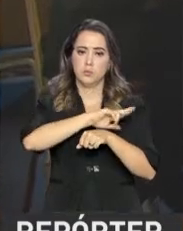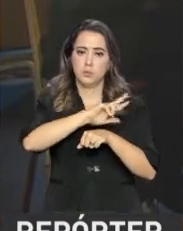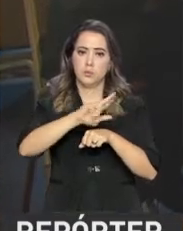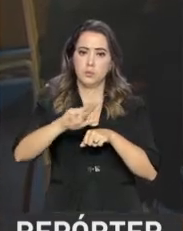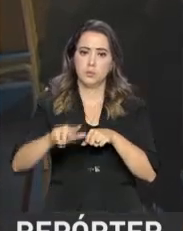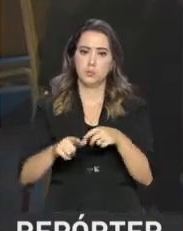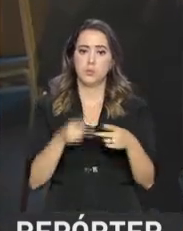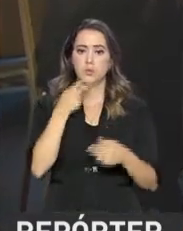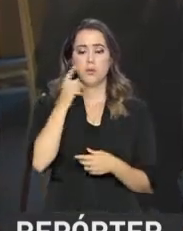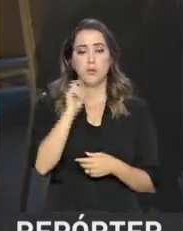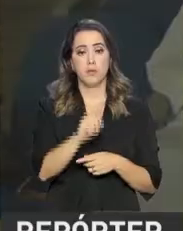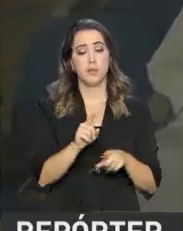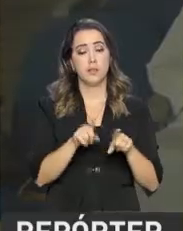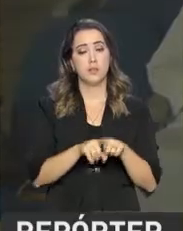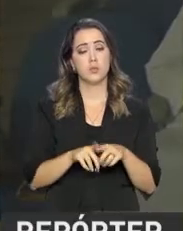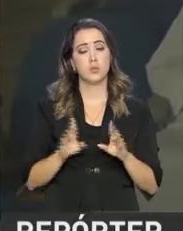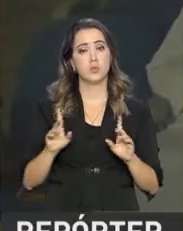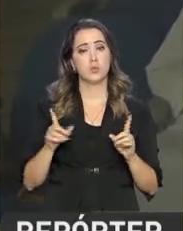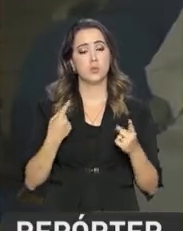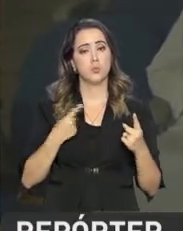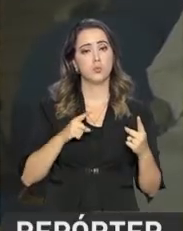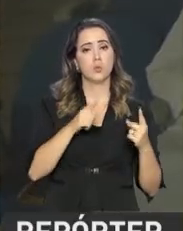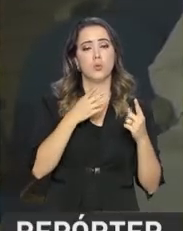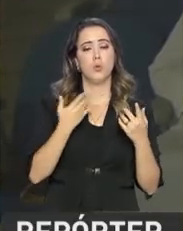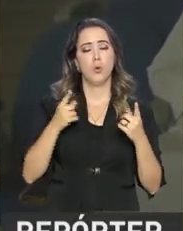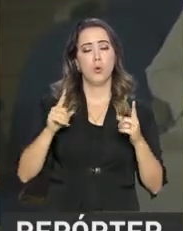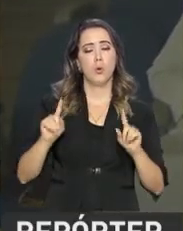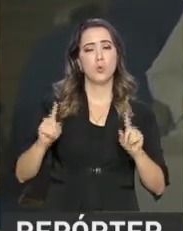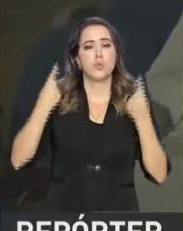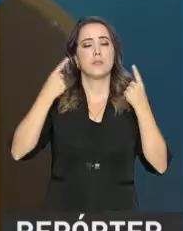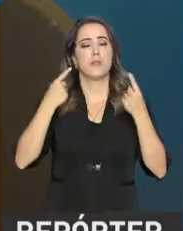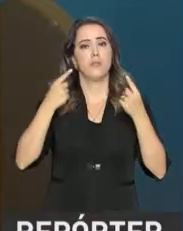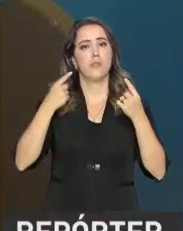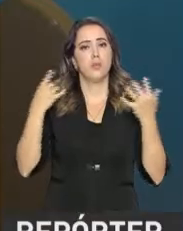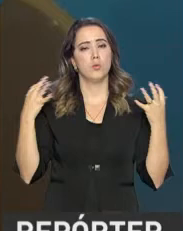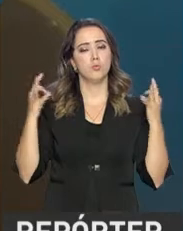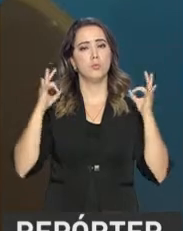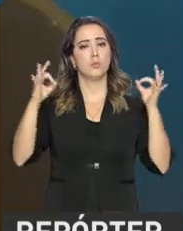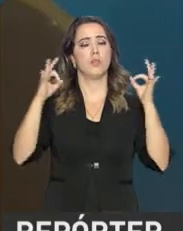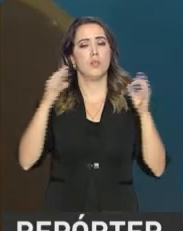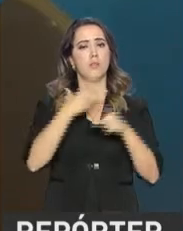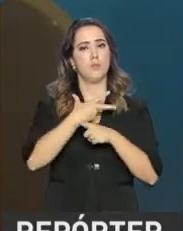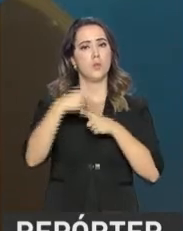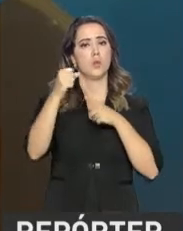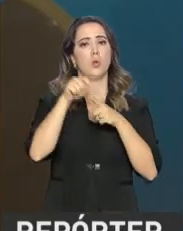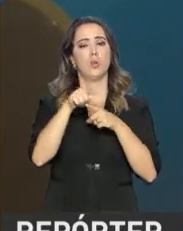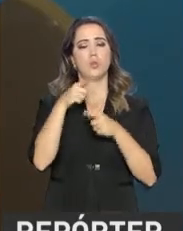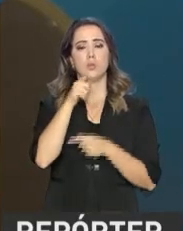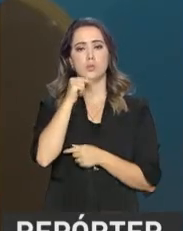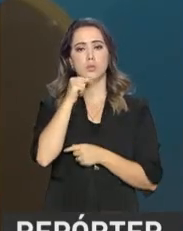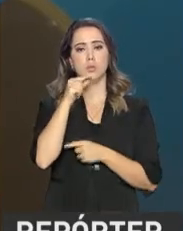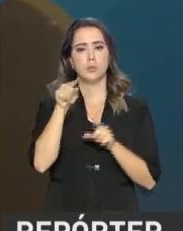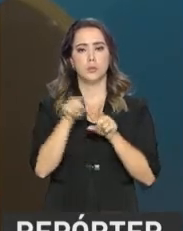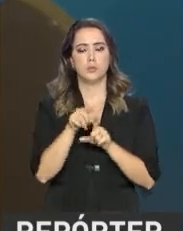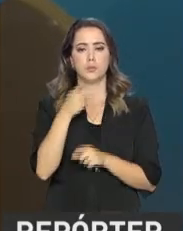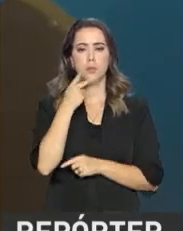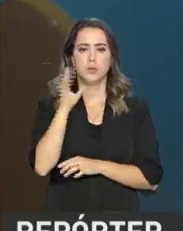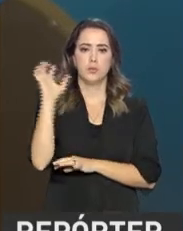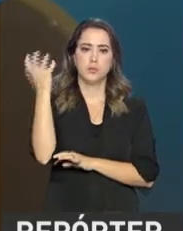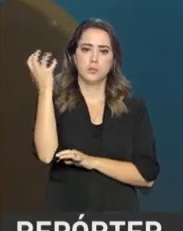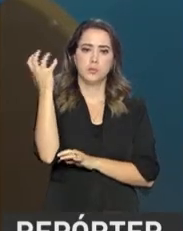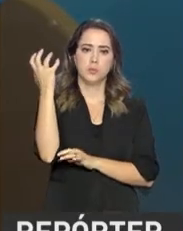Guiana, falaram sobre os desafios e êxitos na gestão dos recursos hídricos. Sarney Filho lembrou que manter a floresta em pé